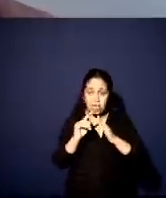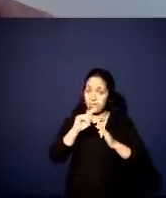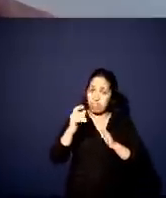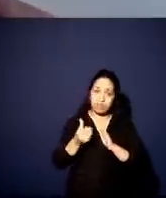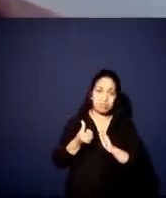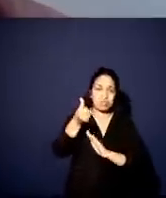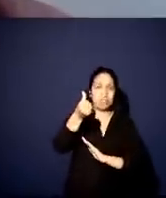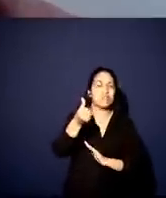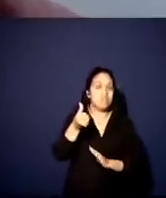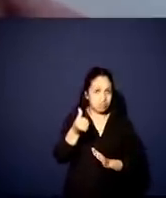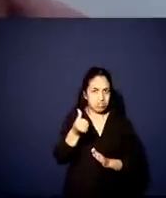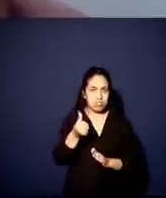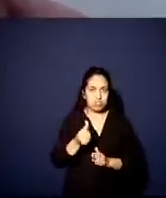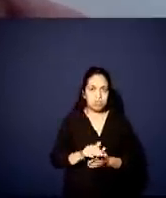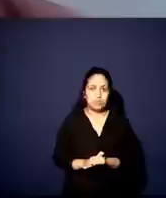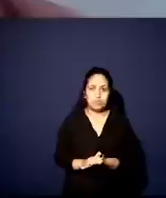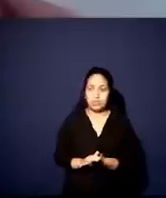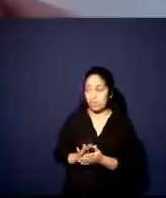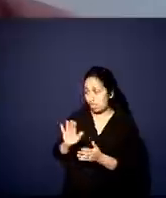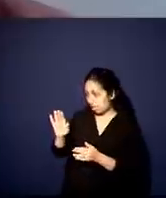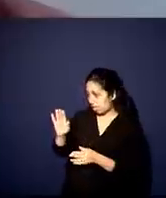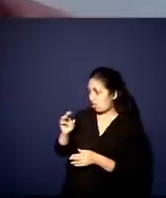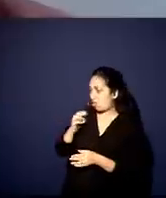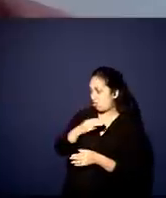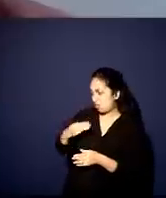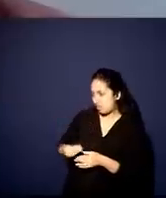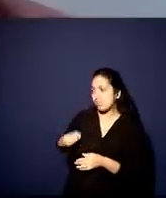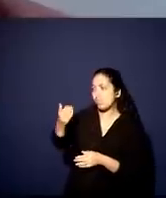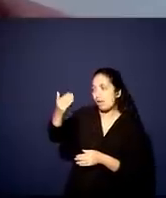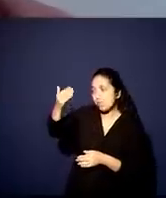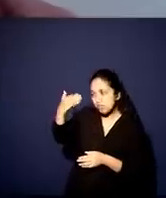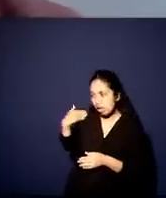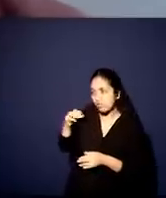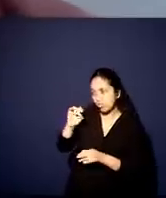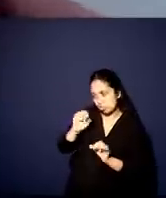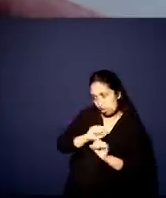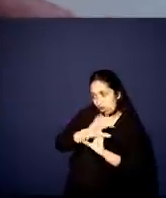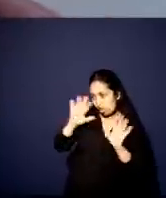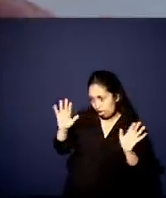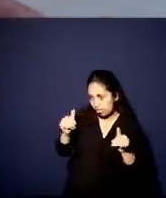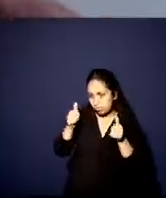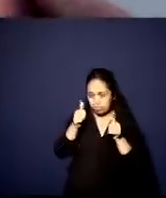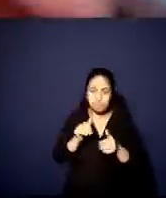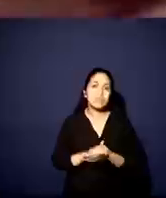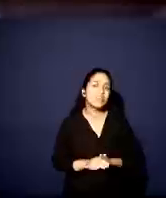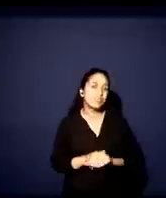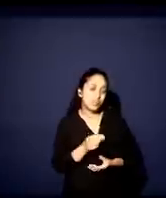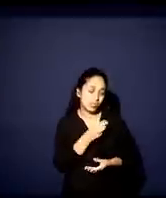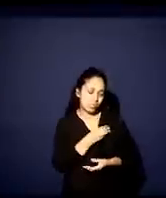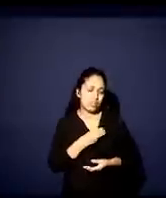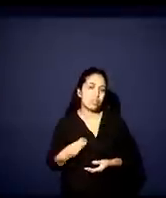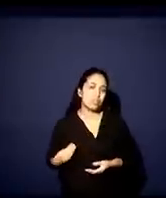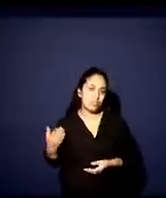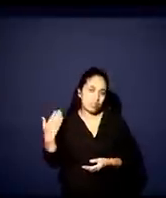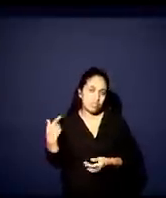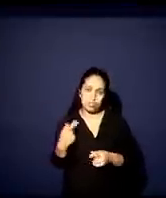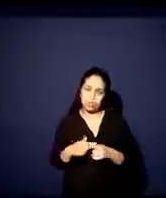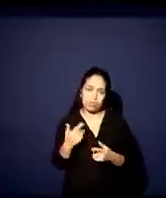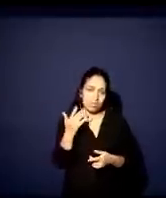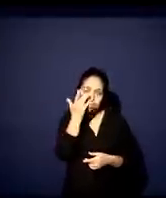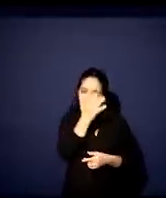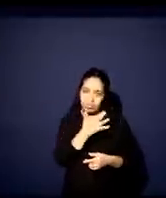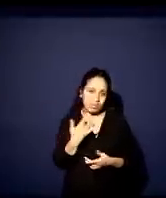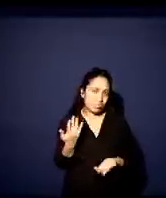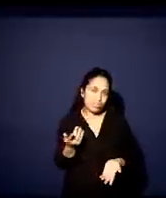Então, eu acho que o ministro passado, só para deixar claro. Claro, o ministro Haddad ainda não teve tempo de vender os